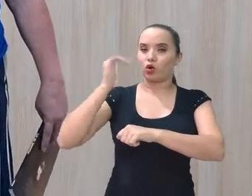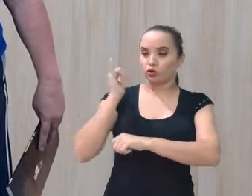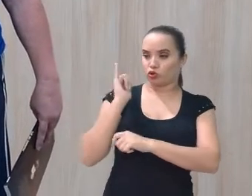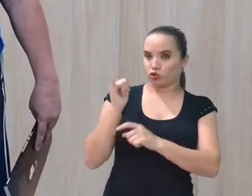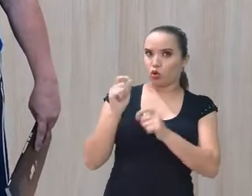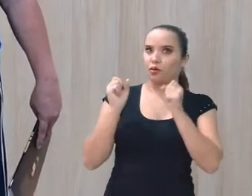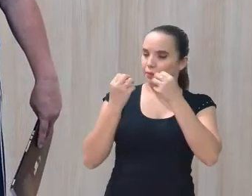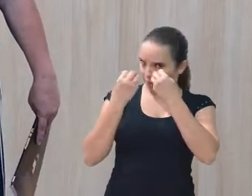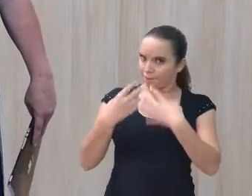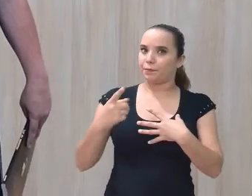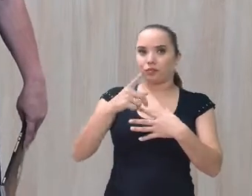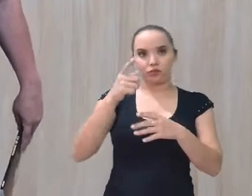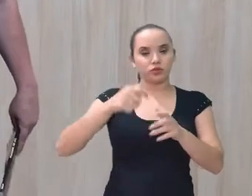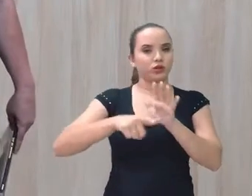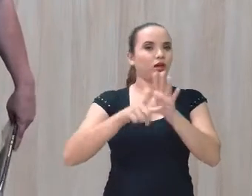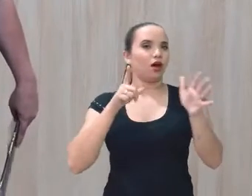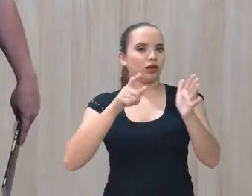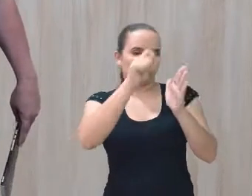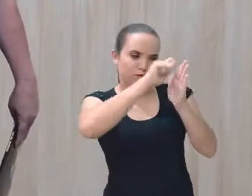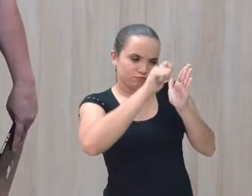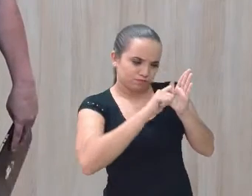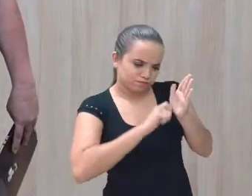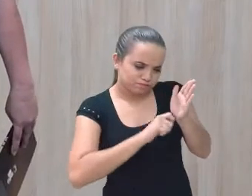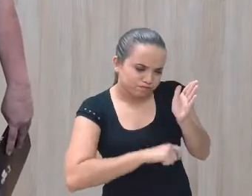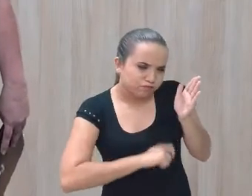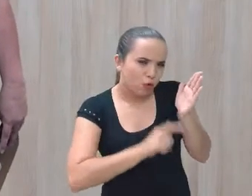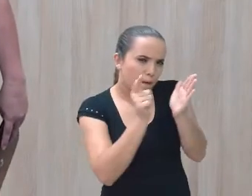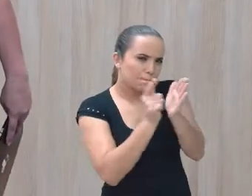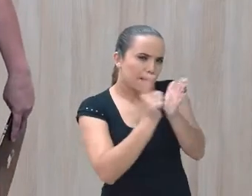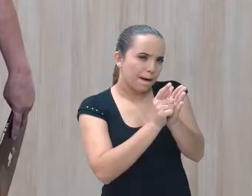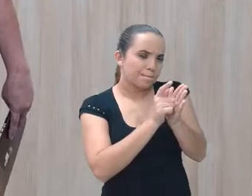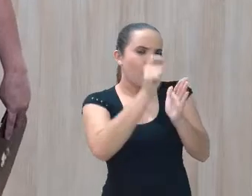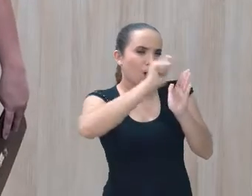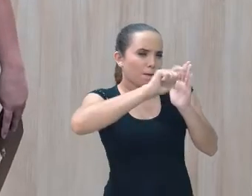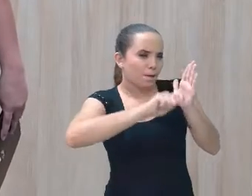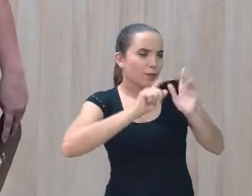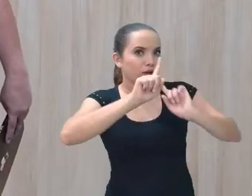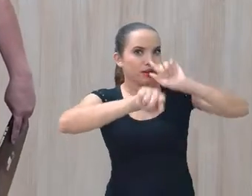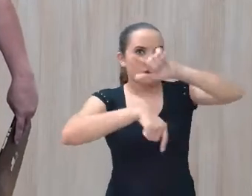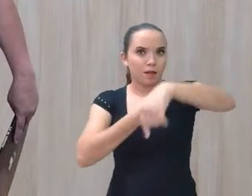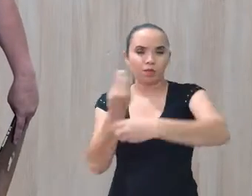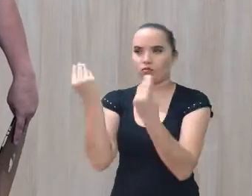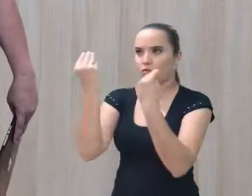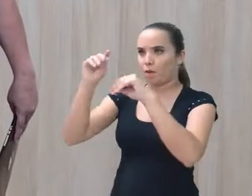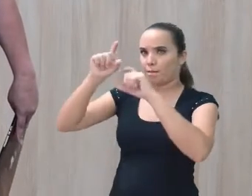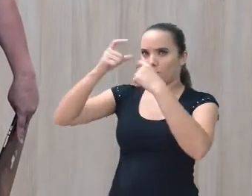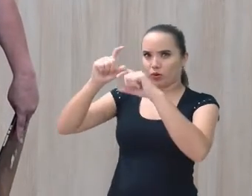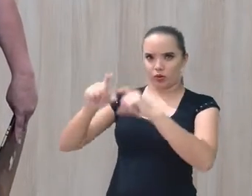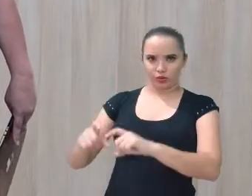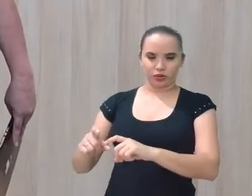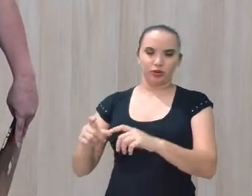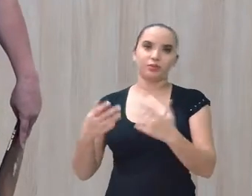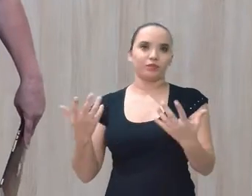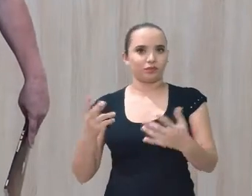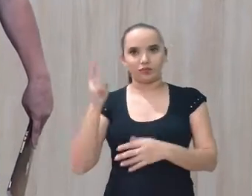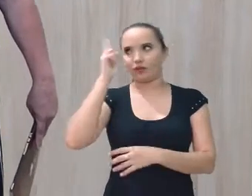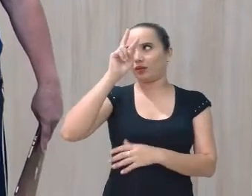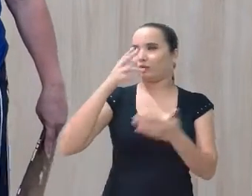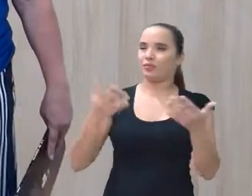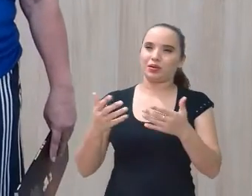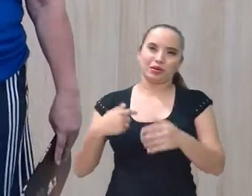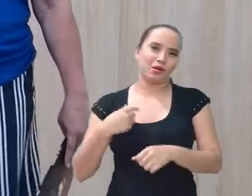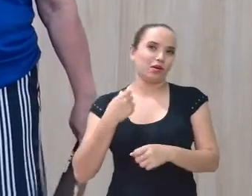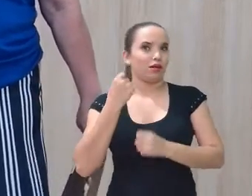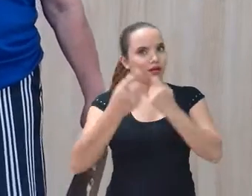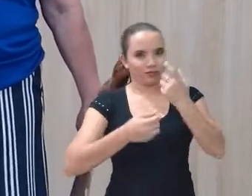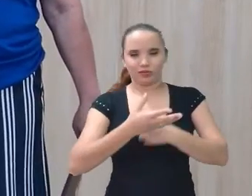num papel normal, depois passar para os quadrinhos, porque aí você tem uma noção do que você está fazendo. Me lembrei, é muita coisa na aula ao vivo, às